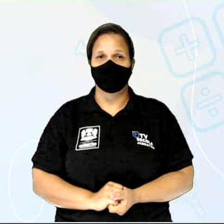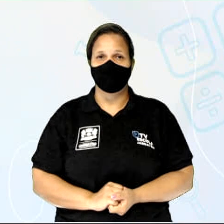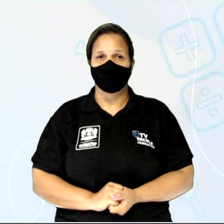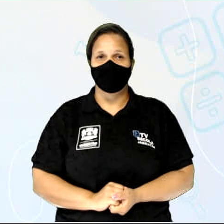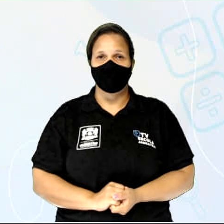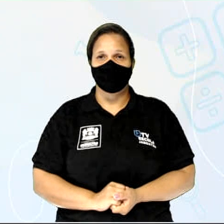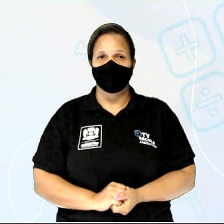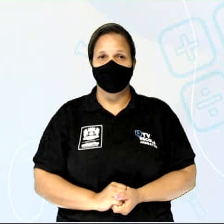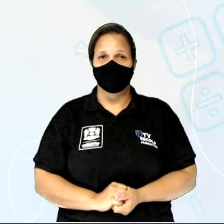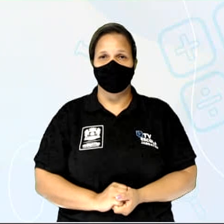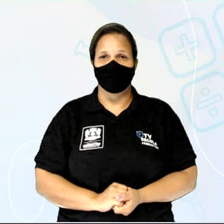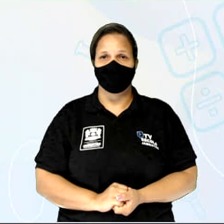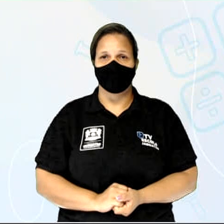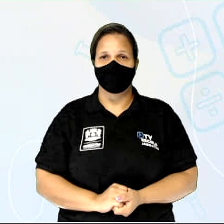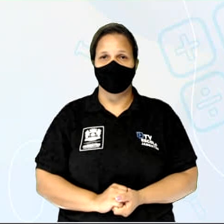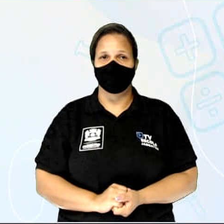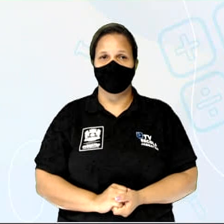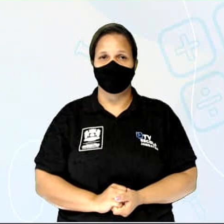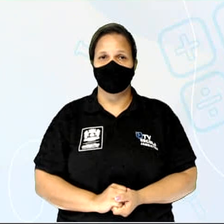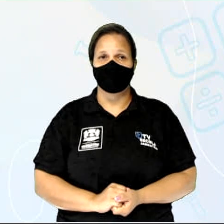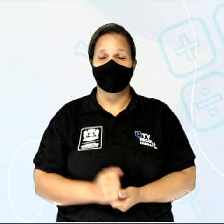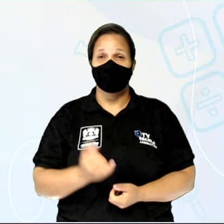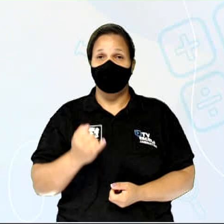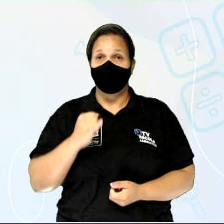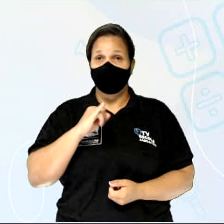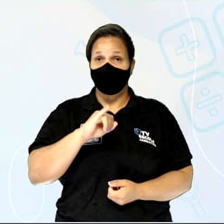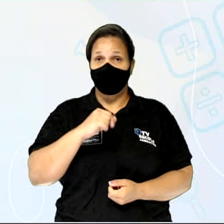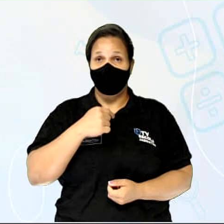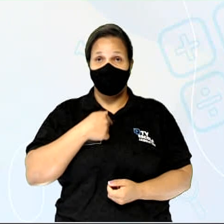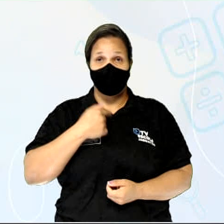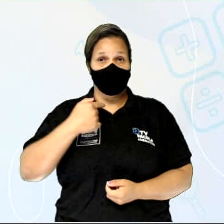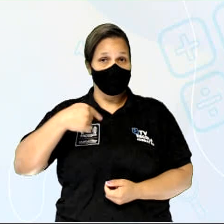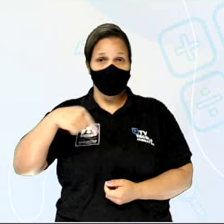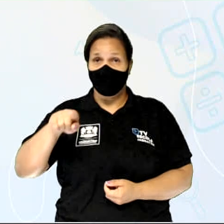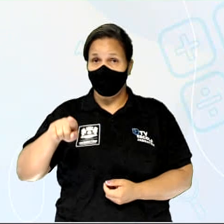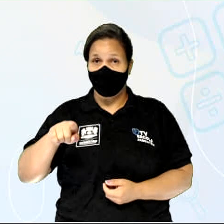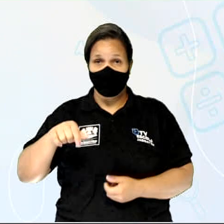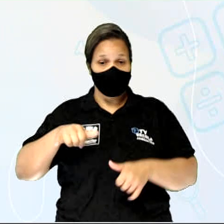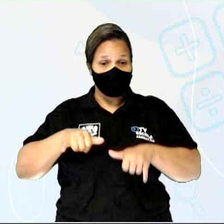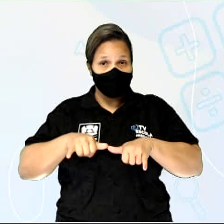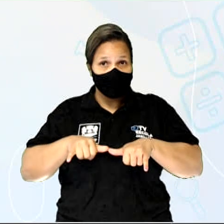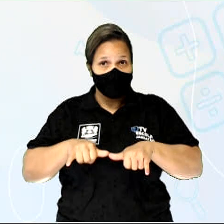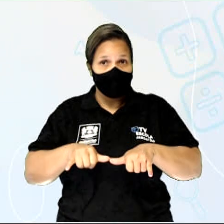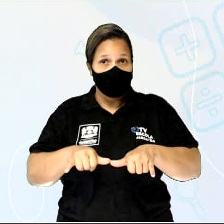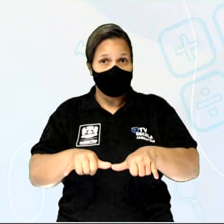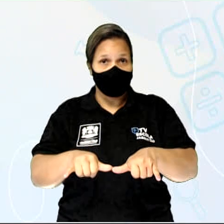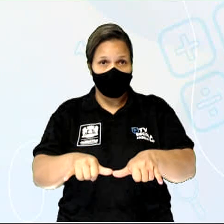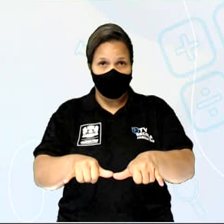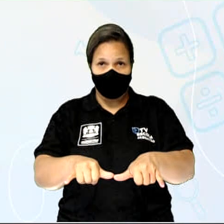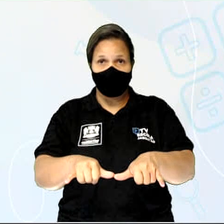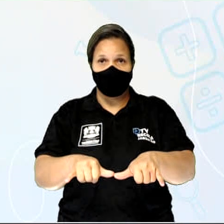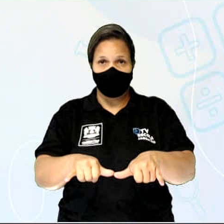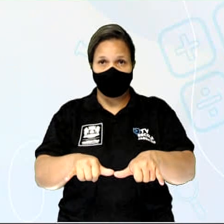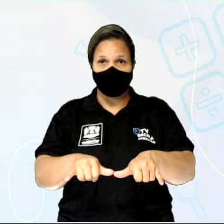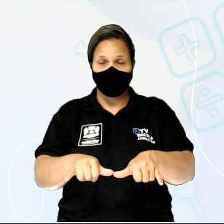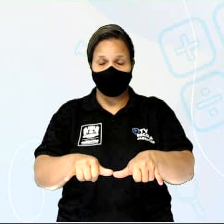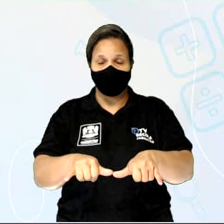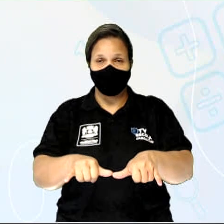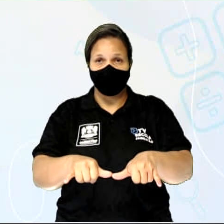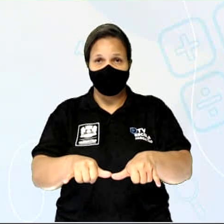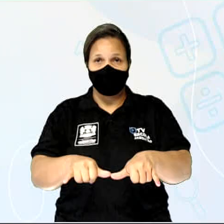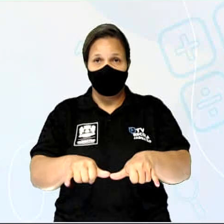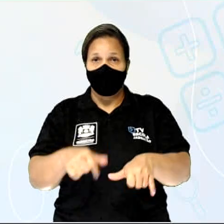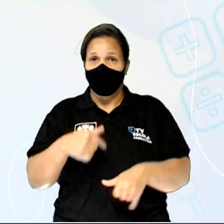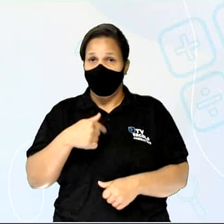cake. Ou seja, se eu não for ao supermercado, frase no presente, I won't make the cake. Eu